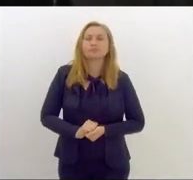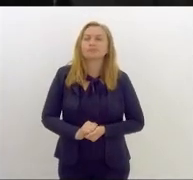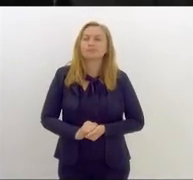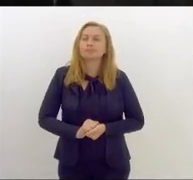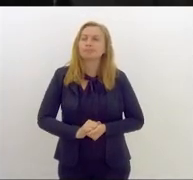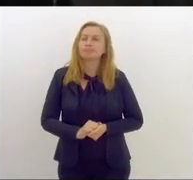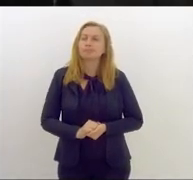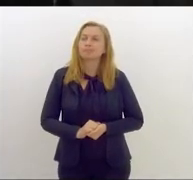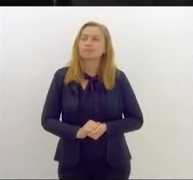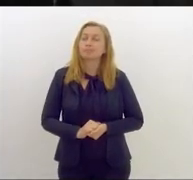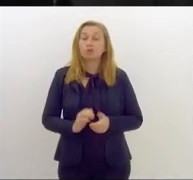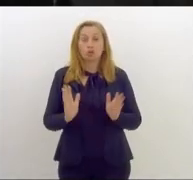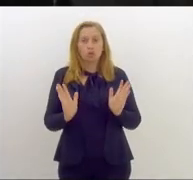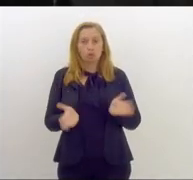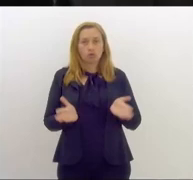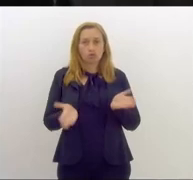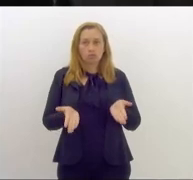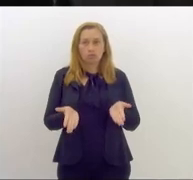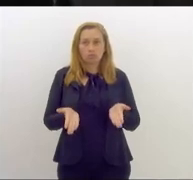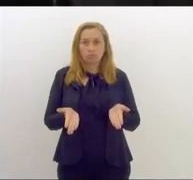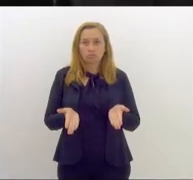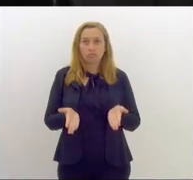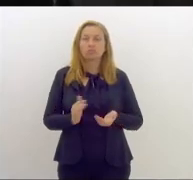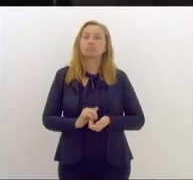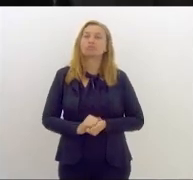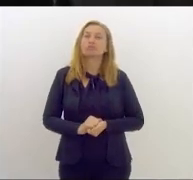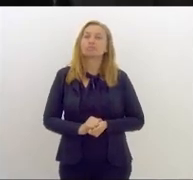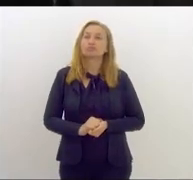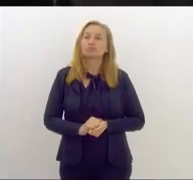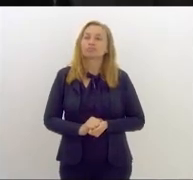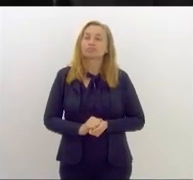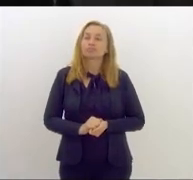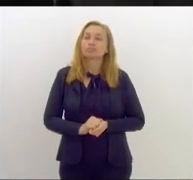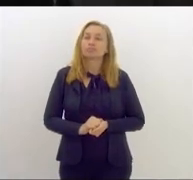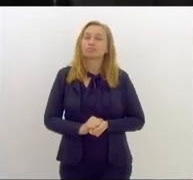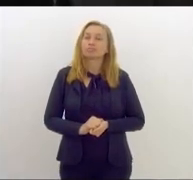e hoje a gente